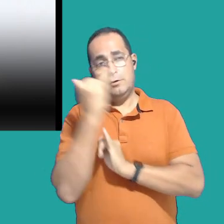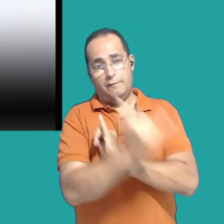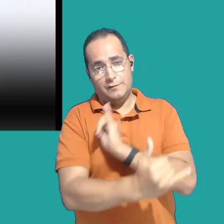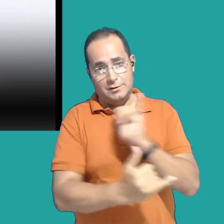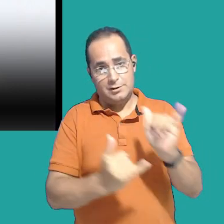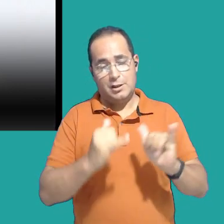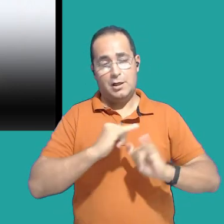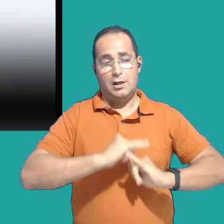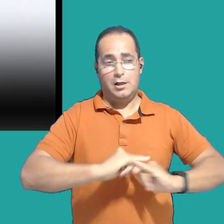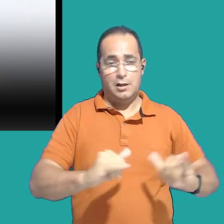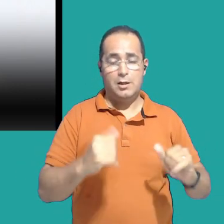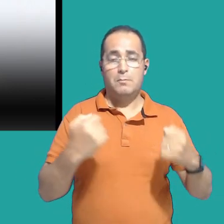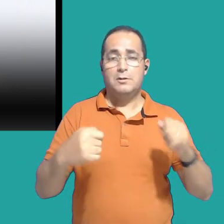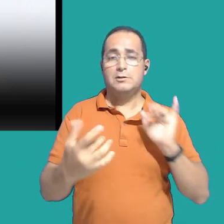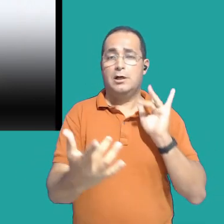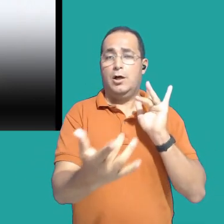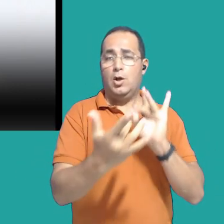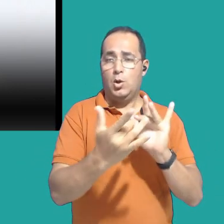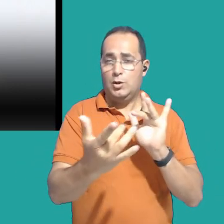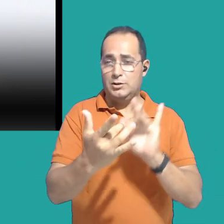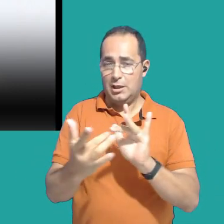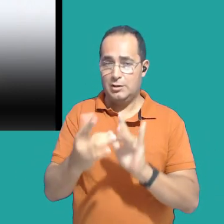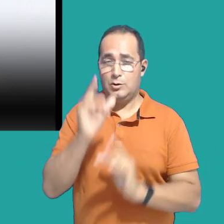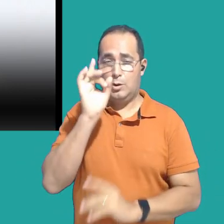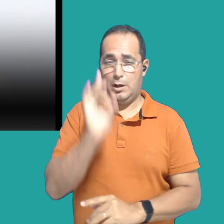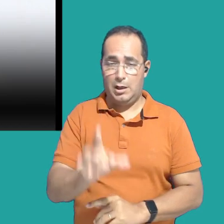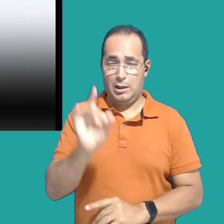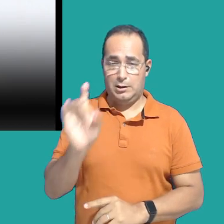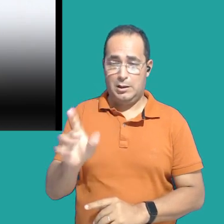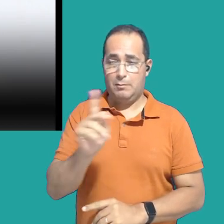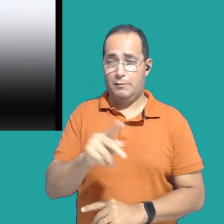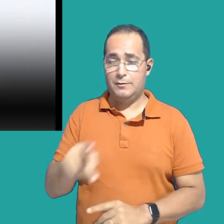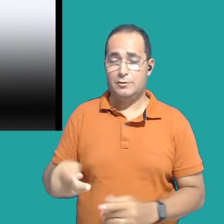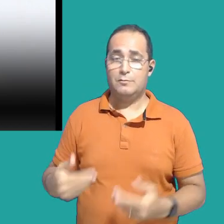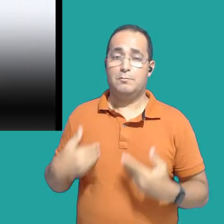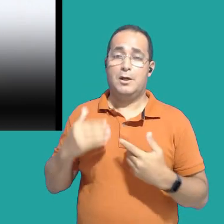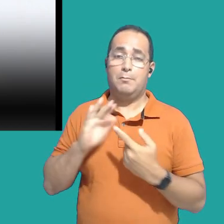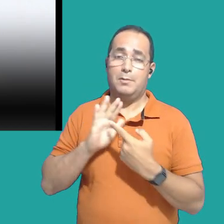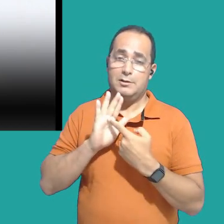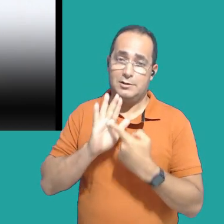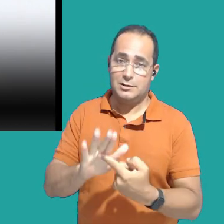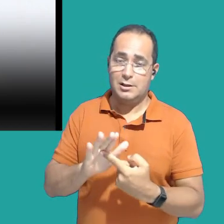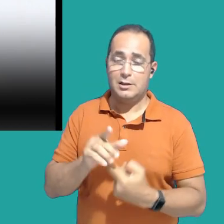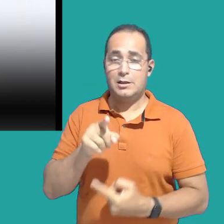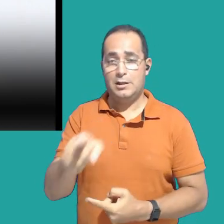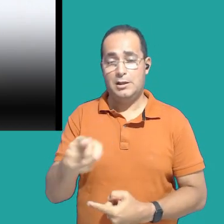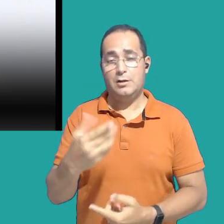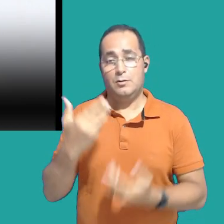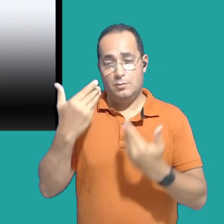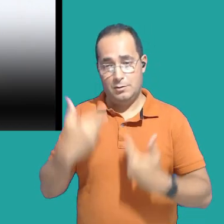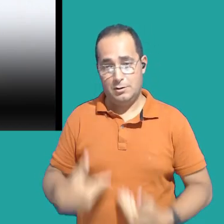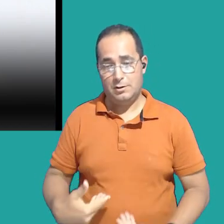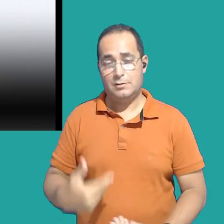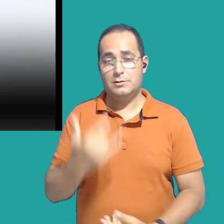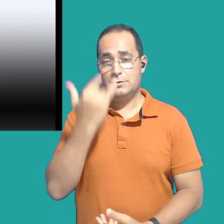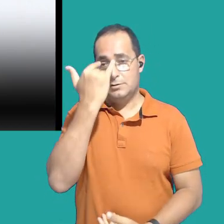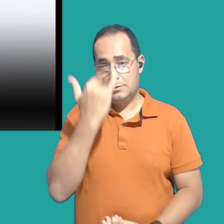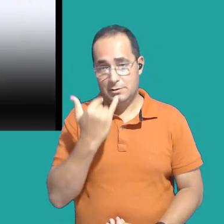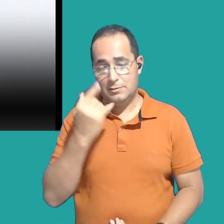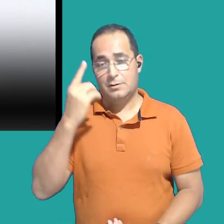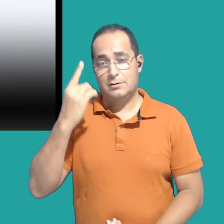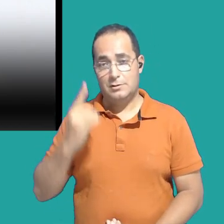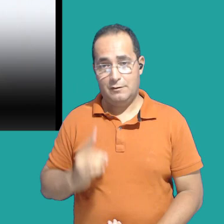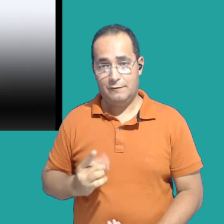gestão, eu tinha que entrar em contato com os professores, me apresentar, dizer que eles iam ter um estudante